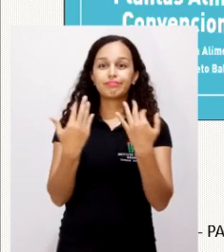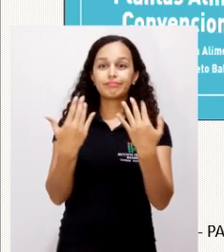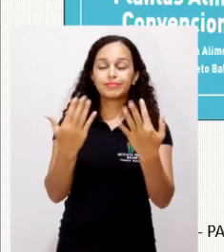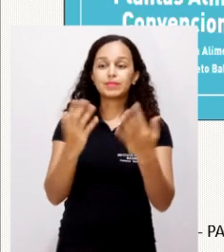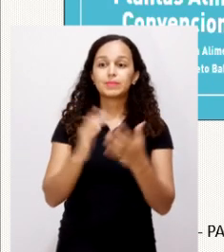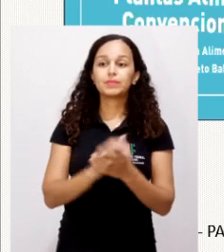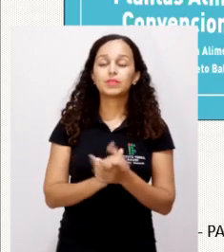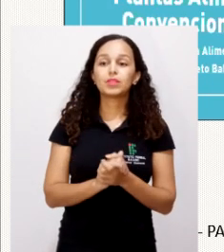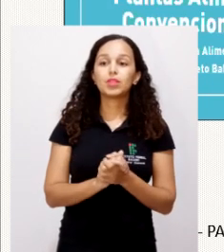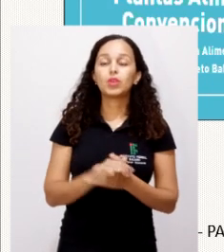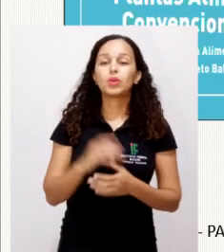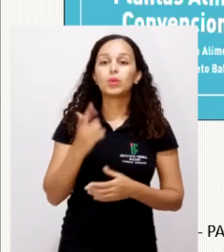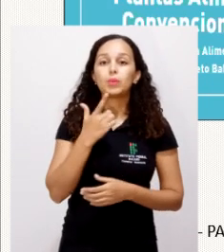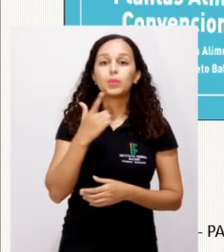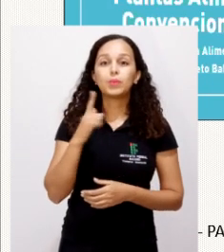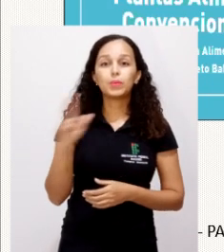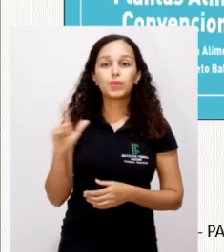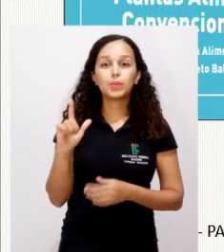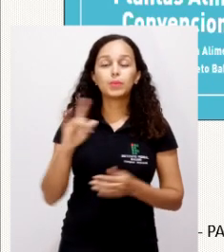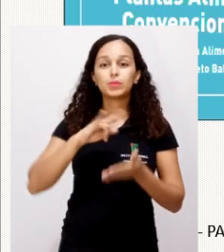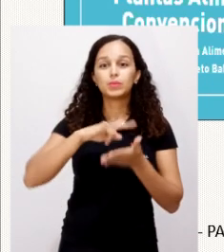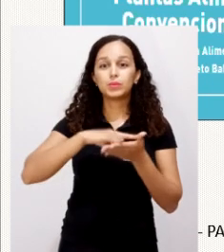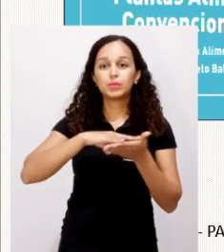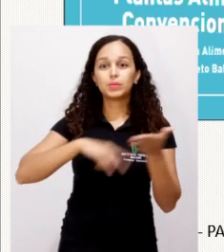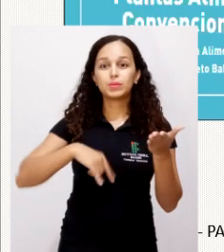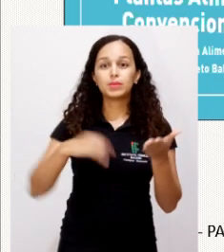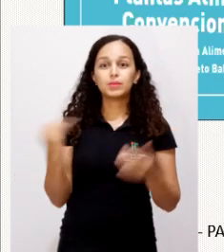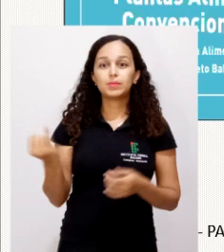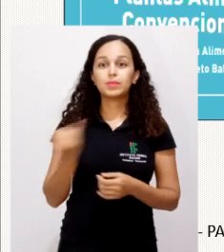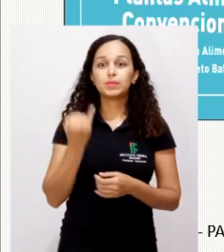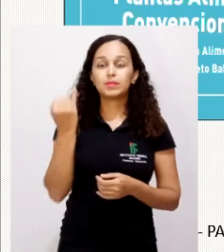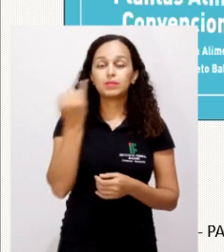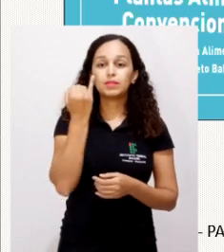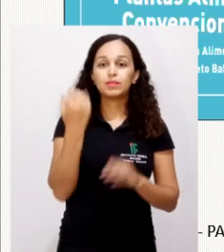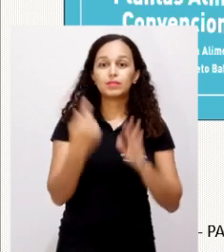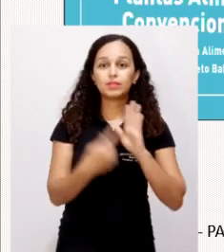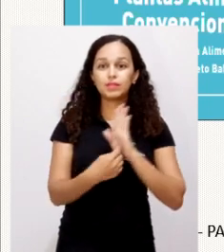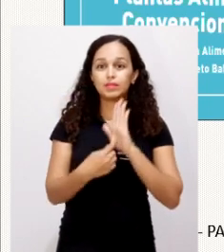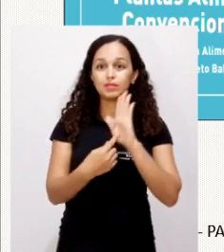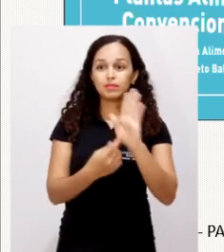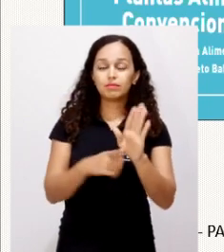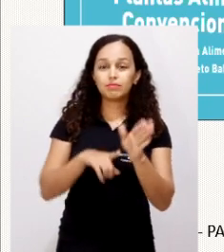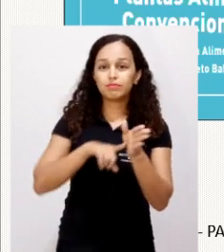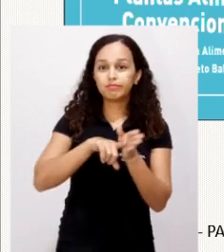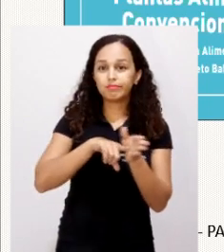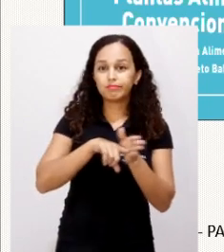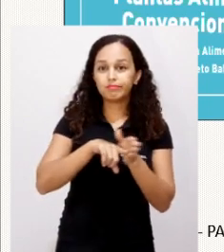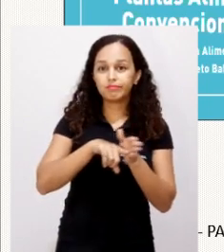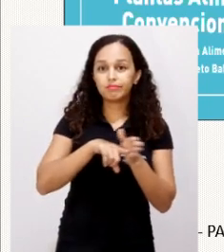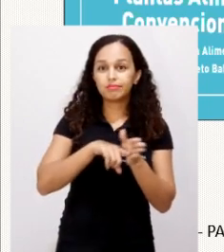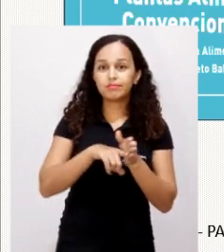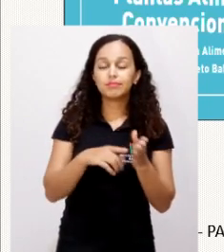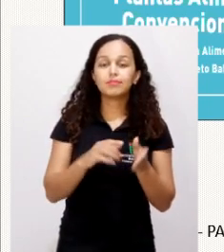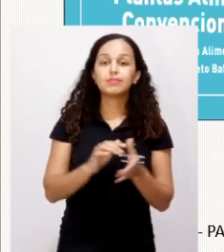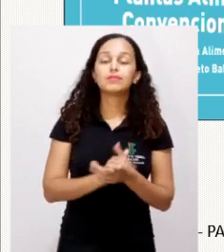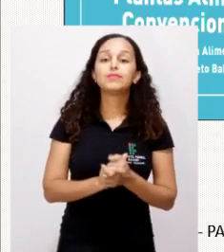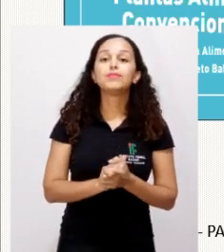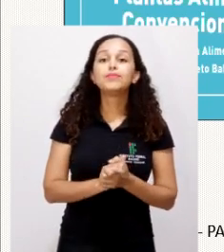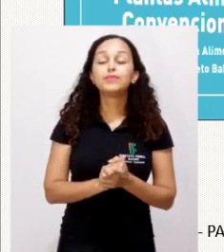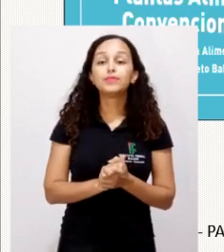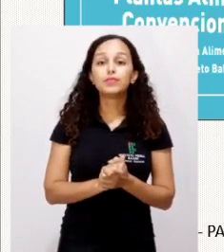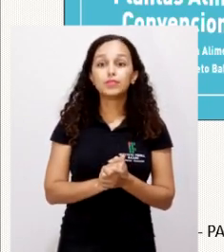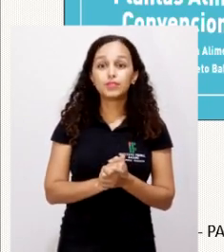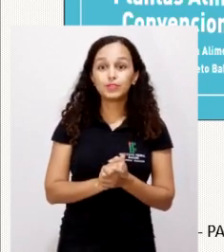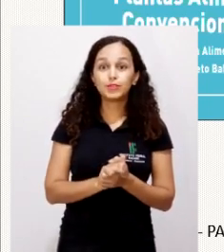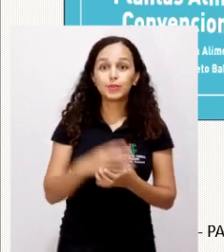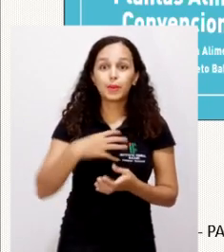outro documento bem importante que eu encontrei nessa minha busca, né, para explorar o que